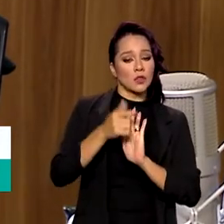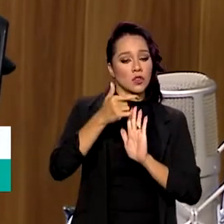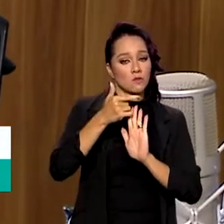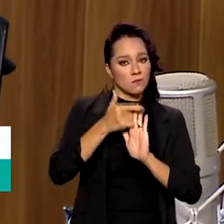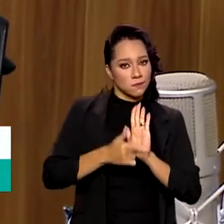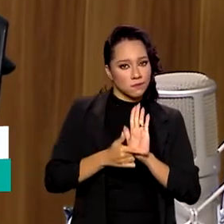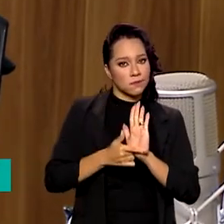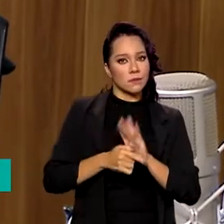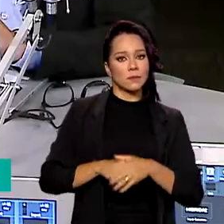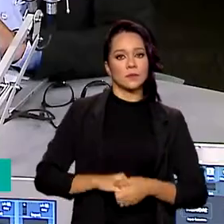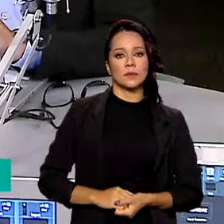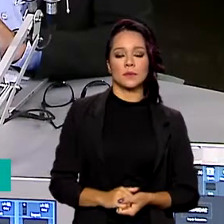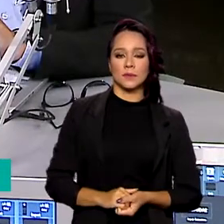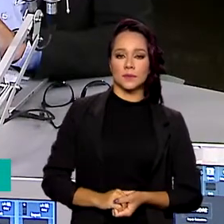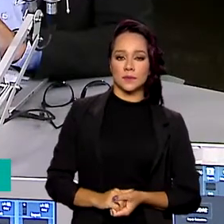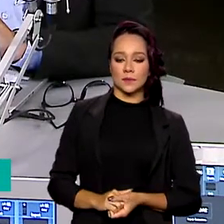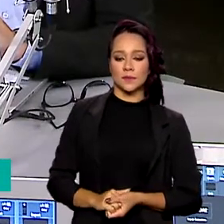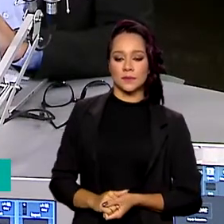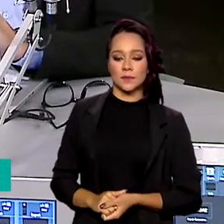limpa